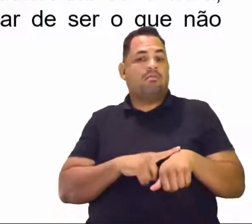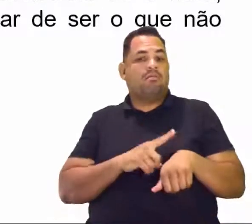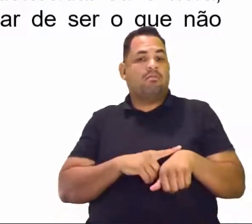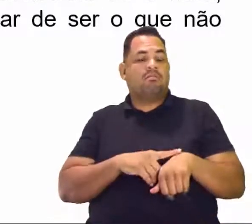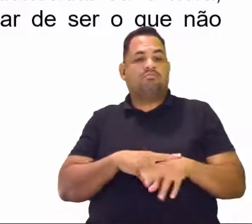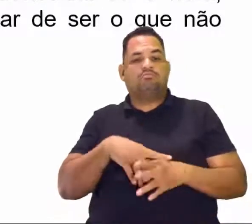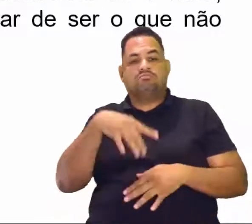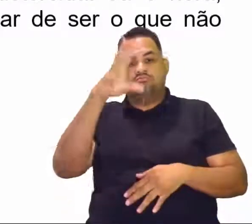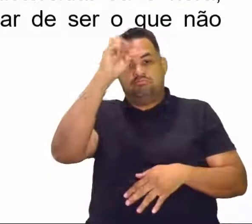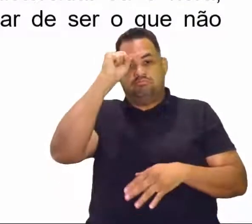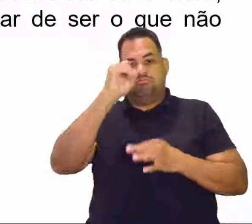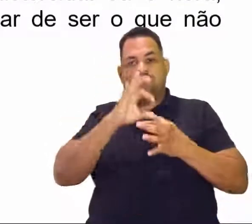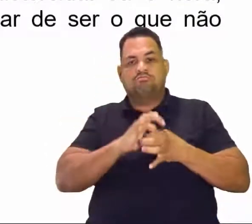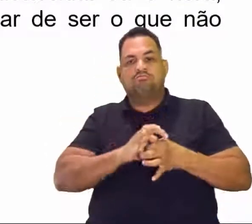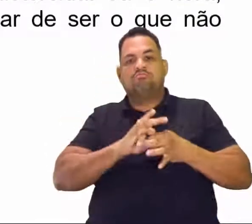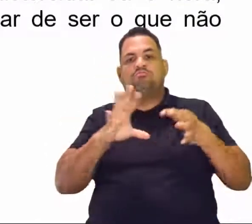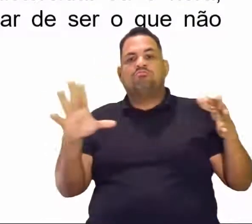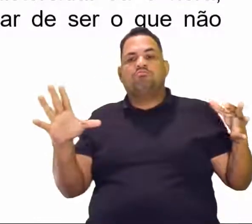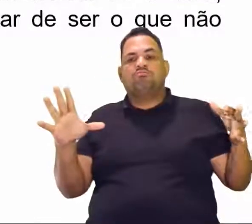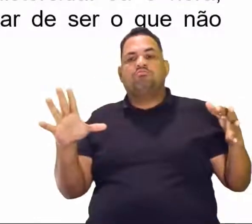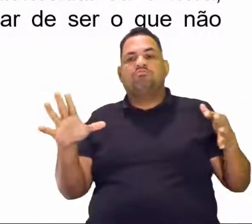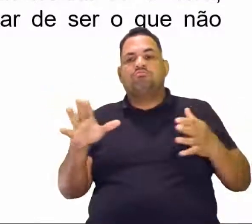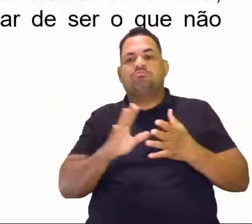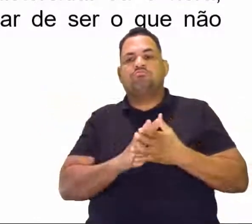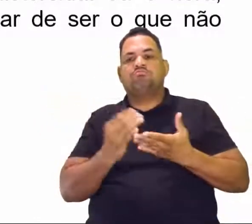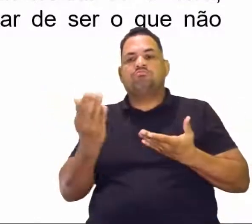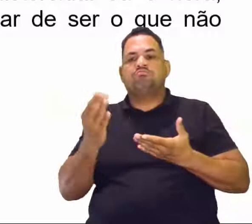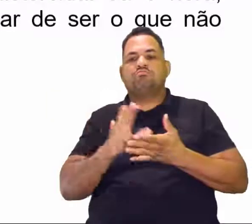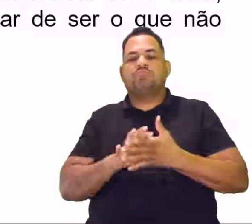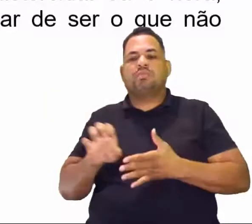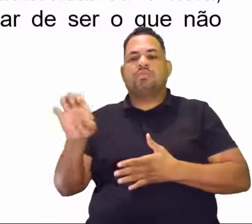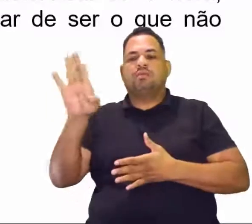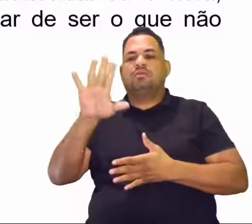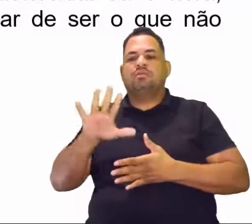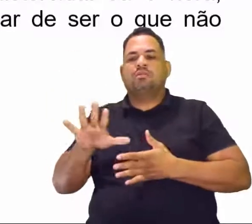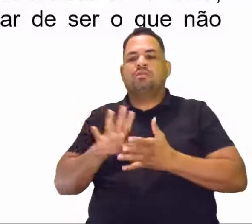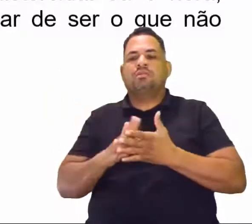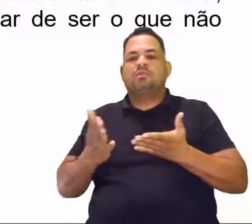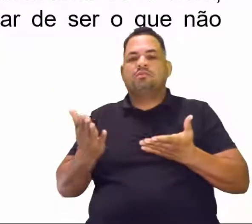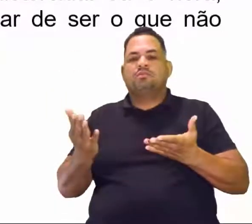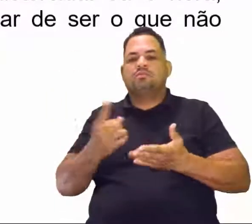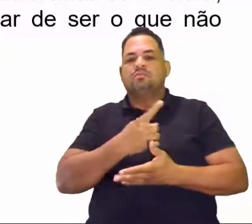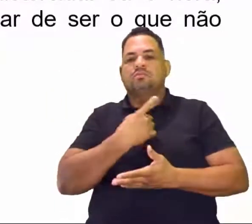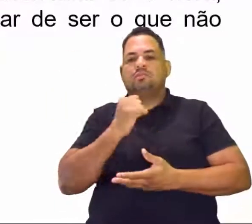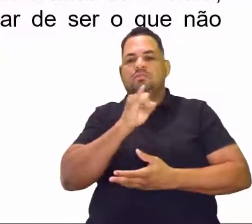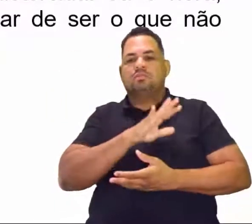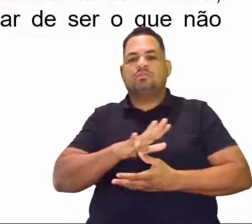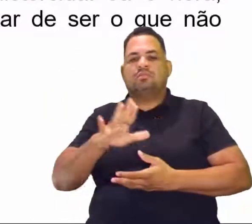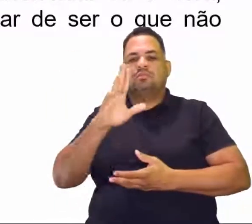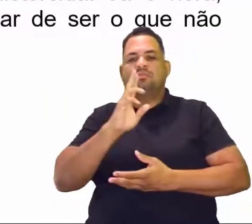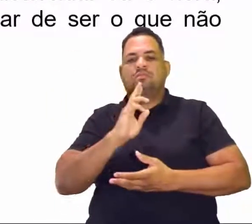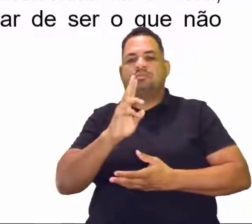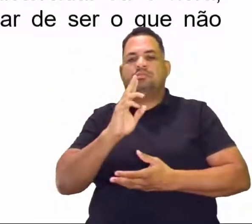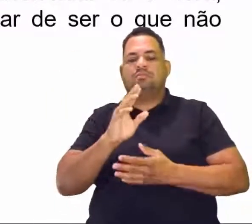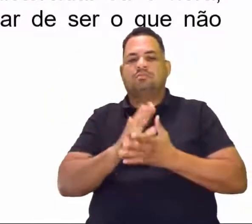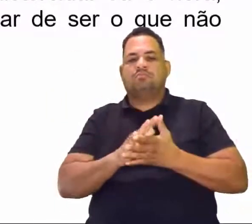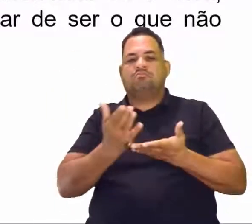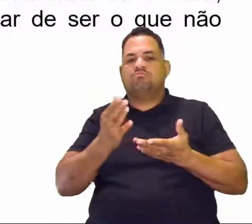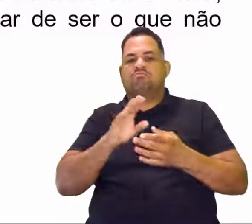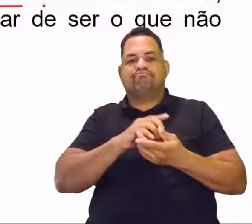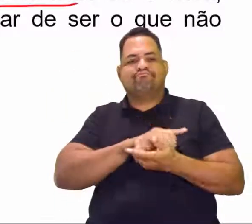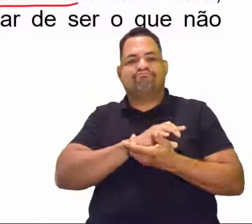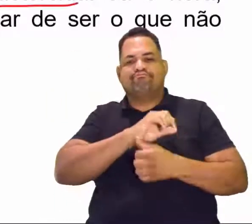de aprender a liberar do espelho eurocêntrico onde nossa imagem está sempre